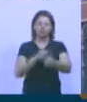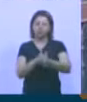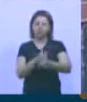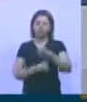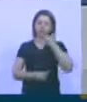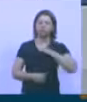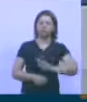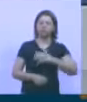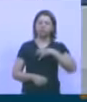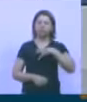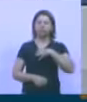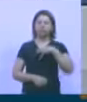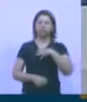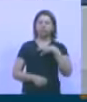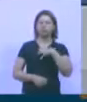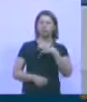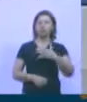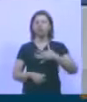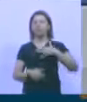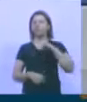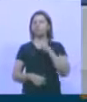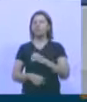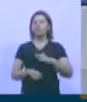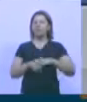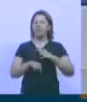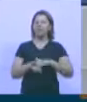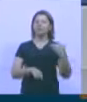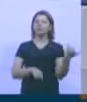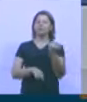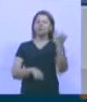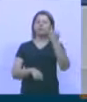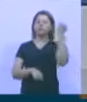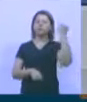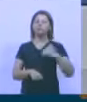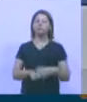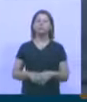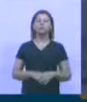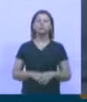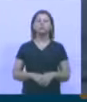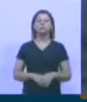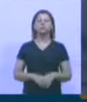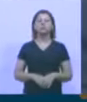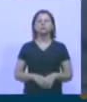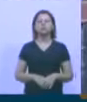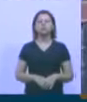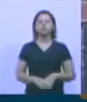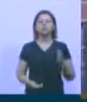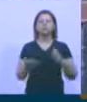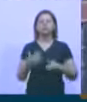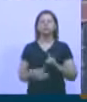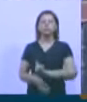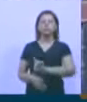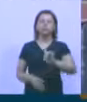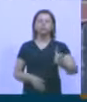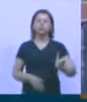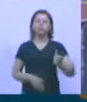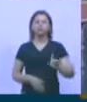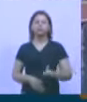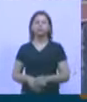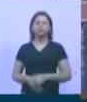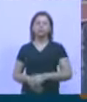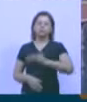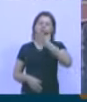tem esse sentimento. Maybe one day the daddy will tell the child, you're a naughty baby. Talvez um dia o pai